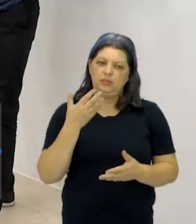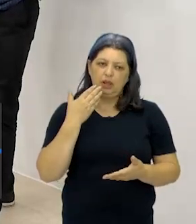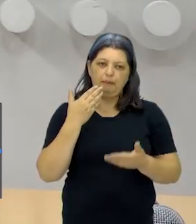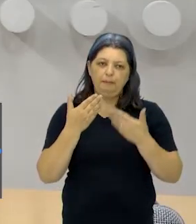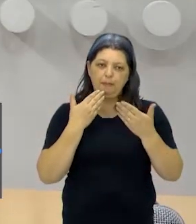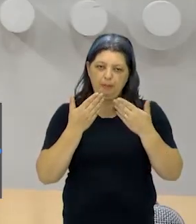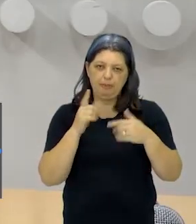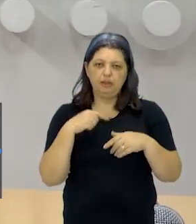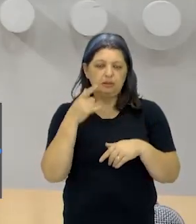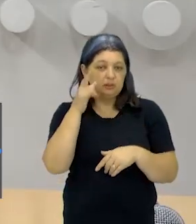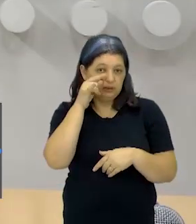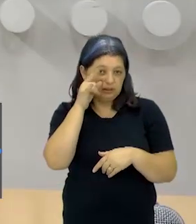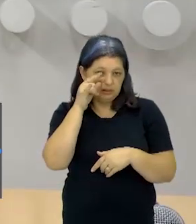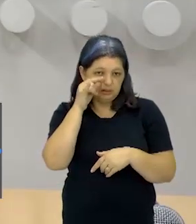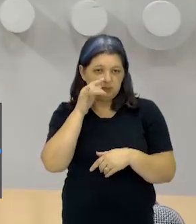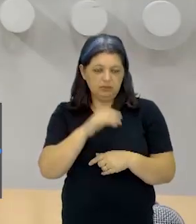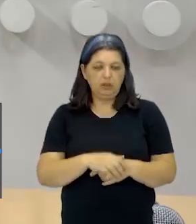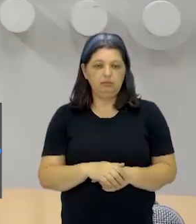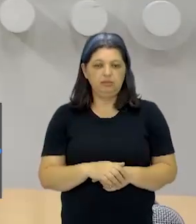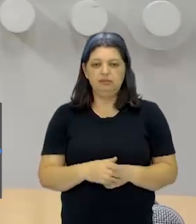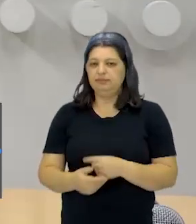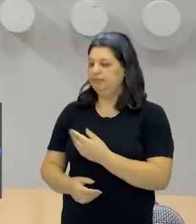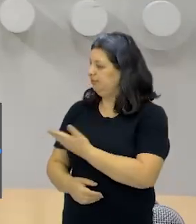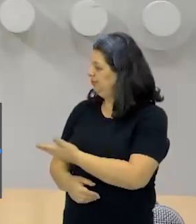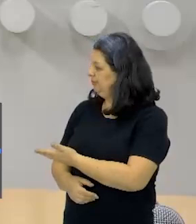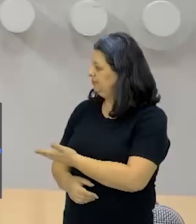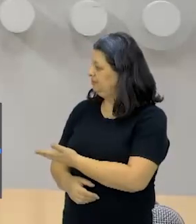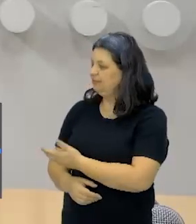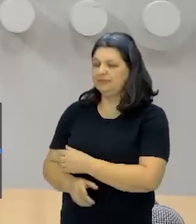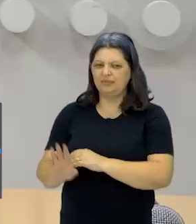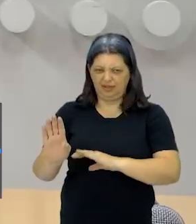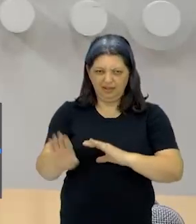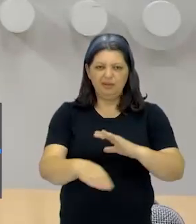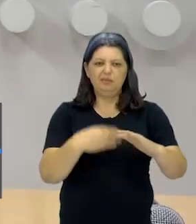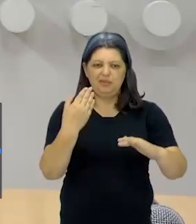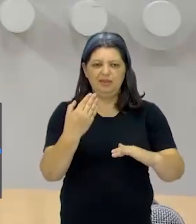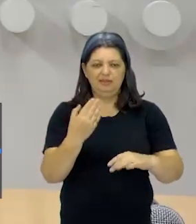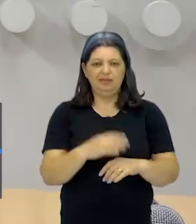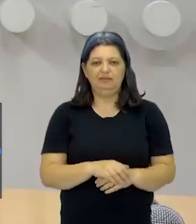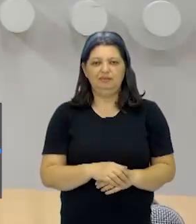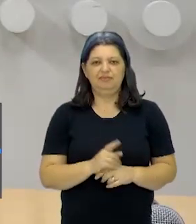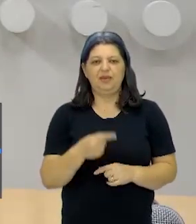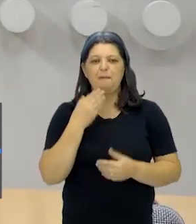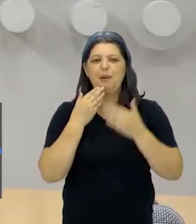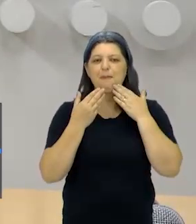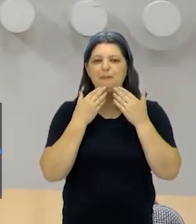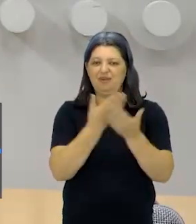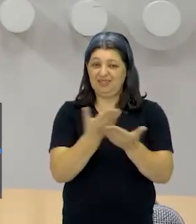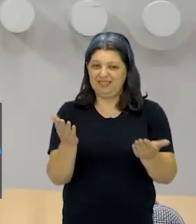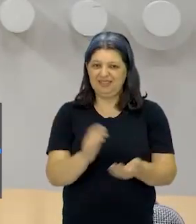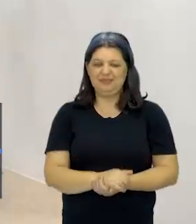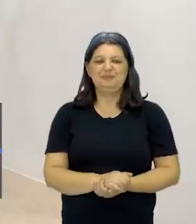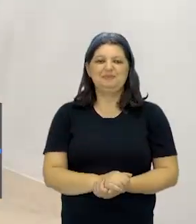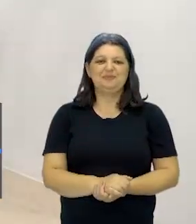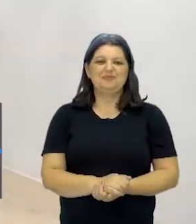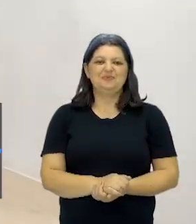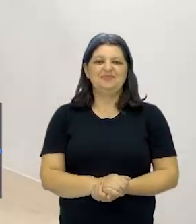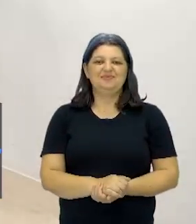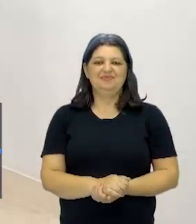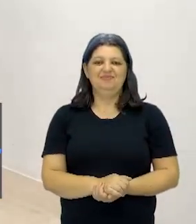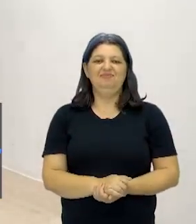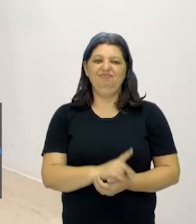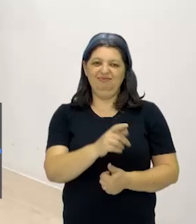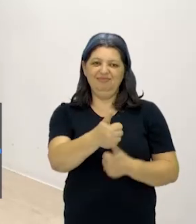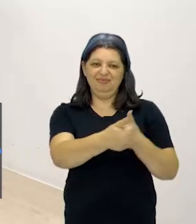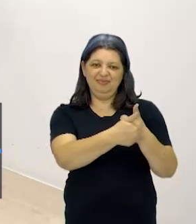Instagram, Língua Portuguesa, CMSP_N, manda uma mensagem lá pra gente no direct que a gente conversa com vocês, tá? Professora Tayana, eu vou até chegar um pouquinho mais próximo